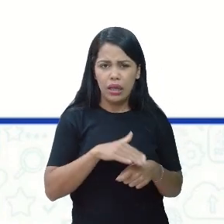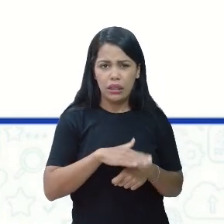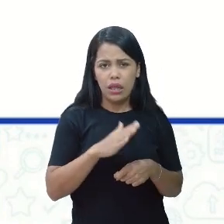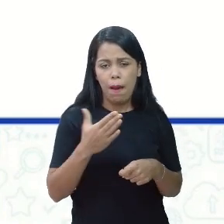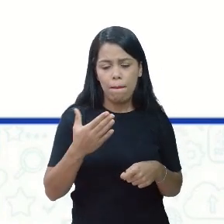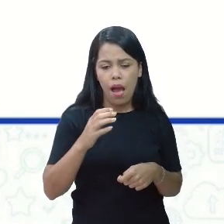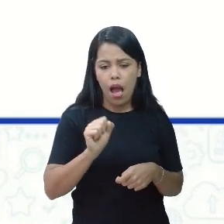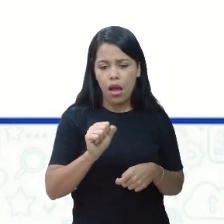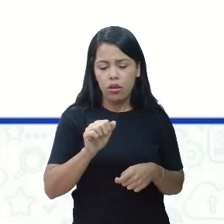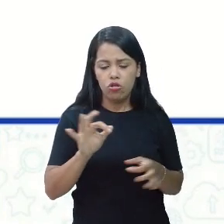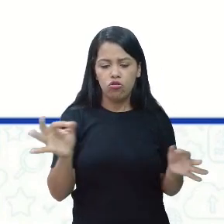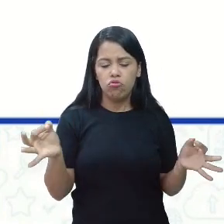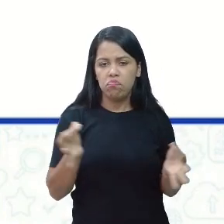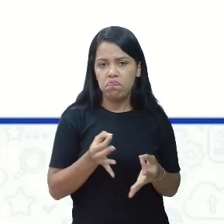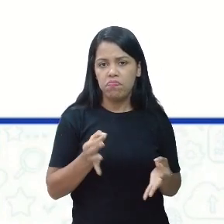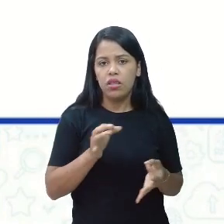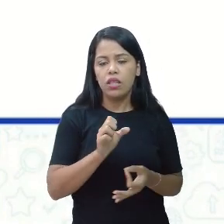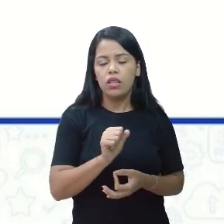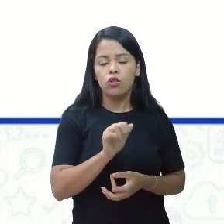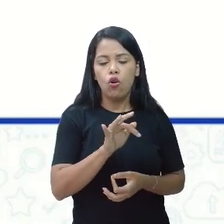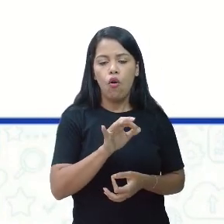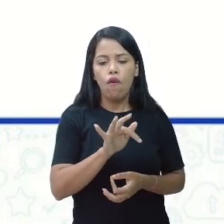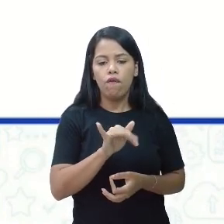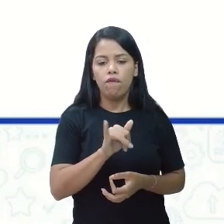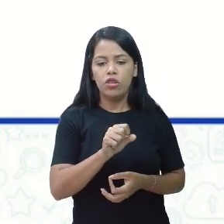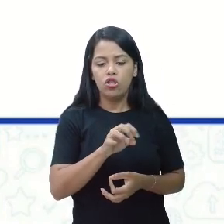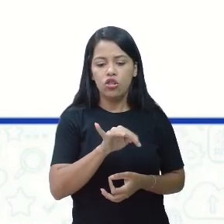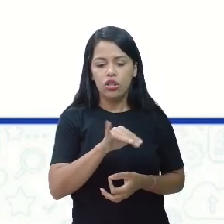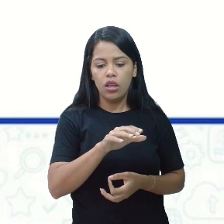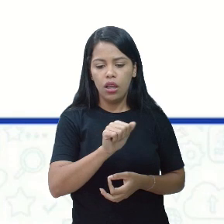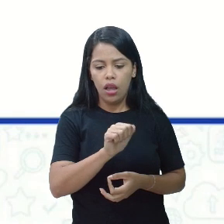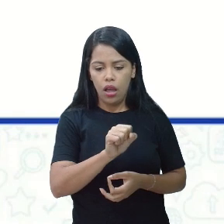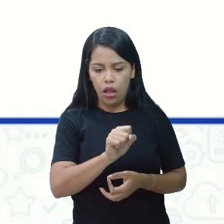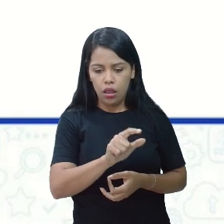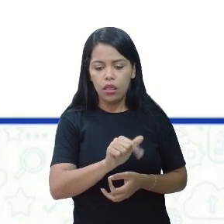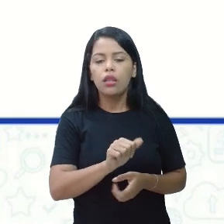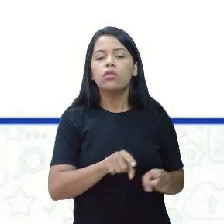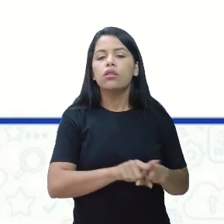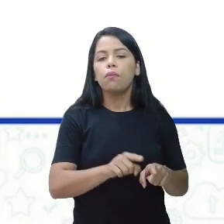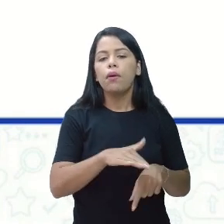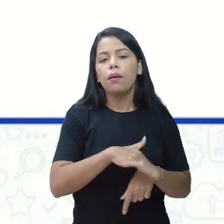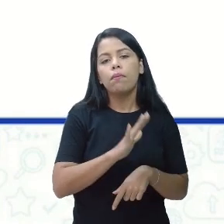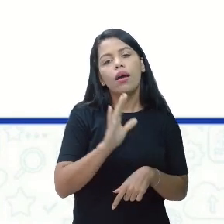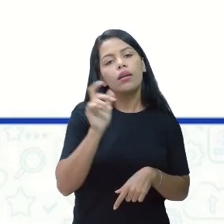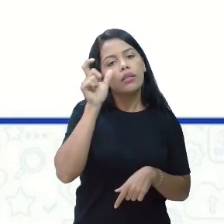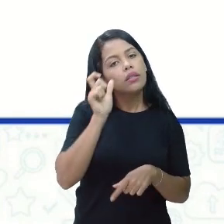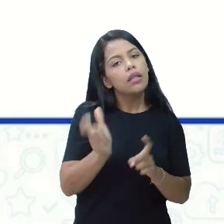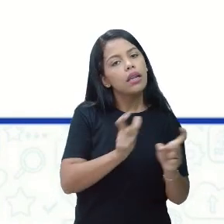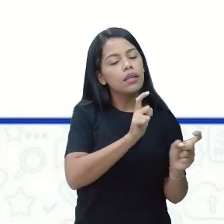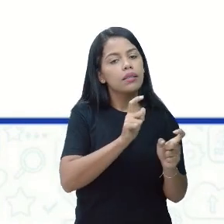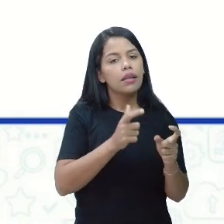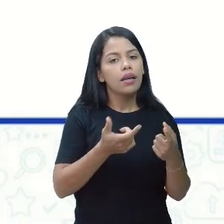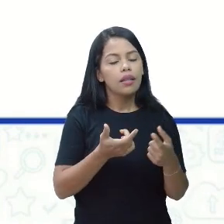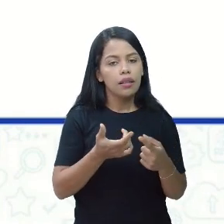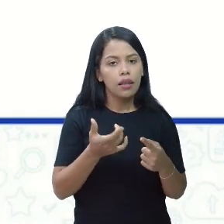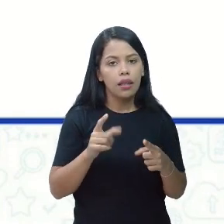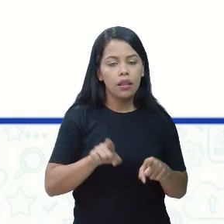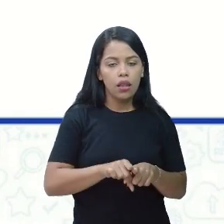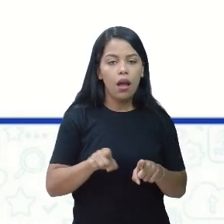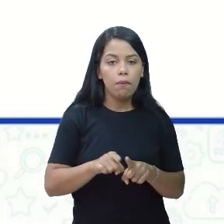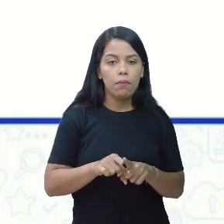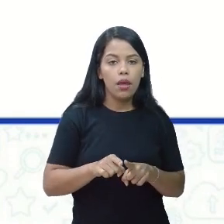sofisticadas, né, em muitos aspectos interessantes e, principalmente, culturas que têm muito para